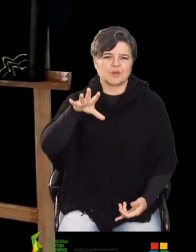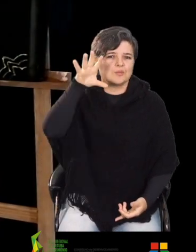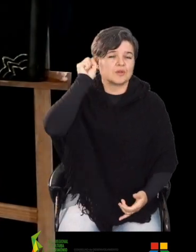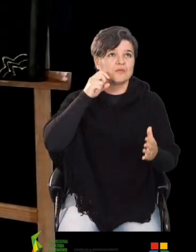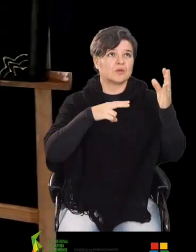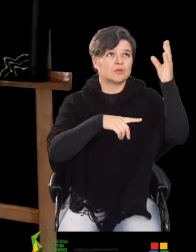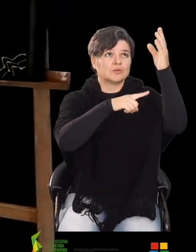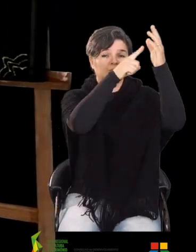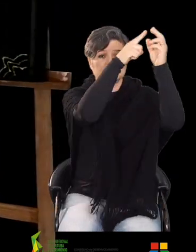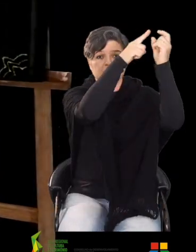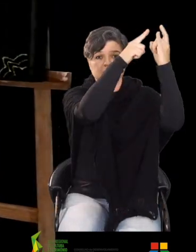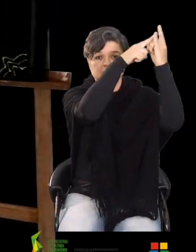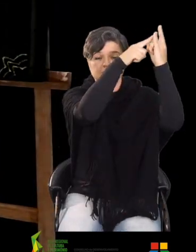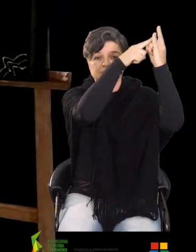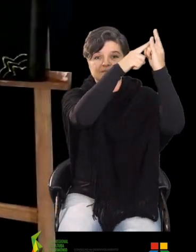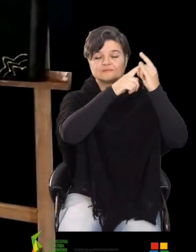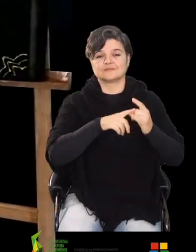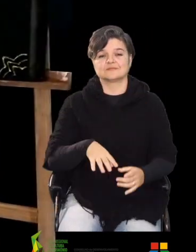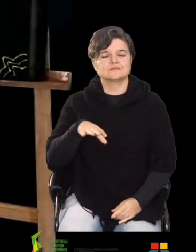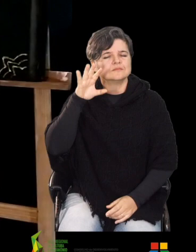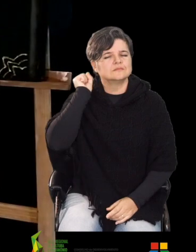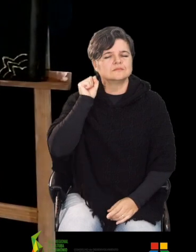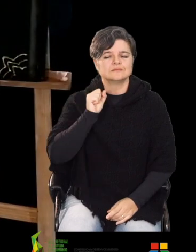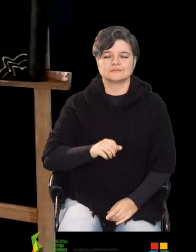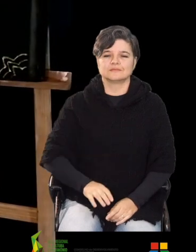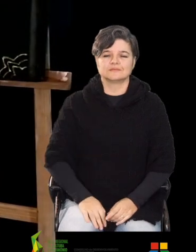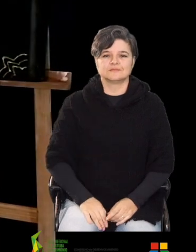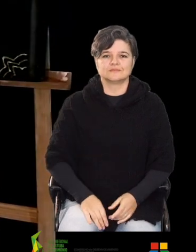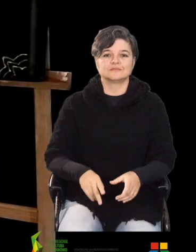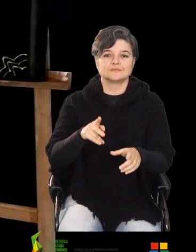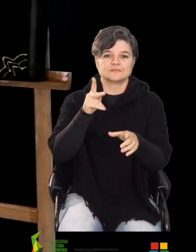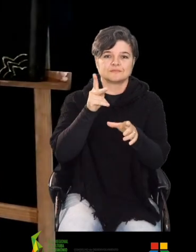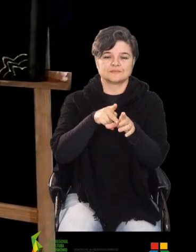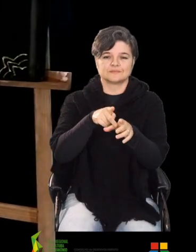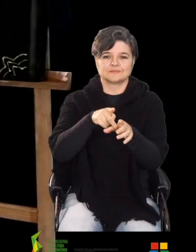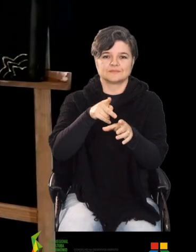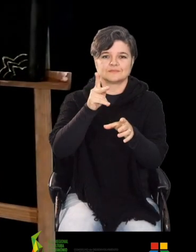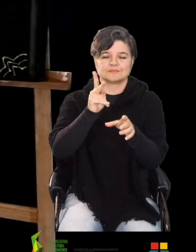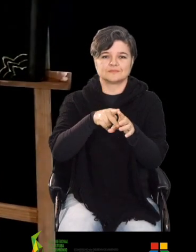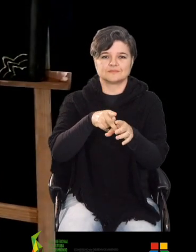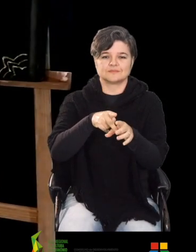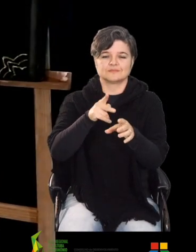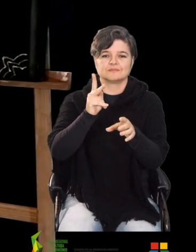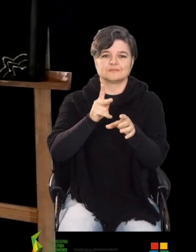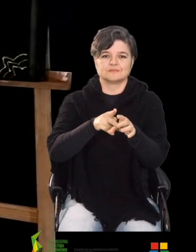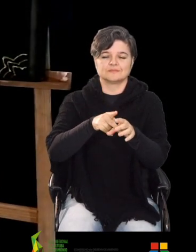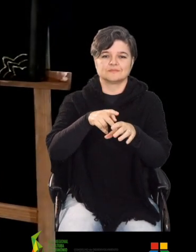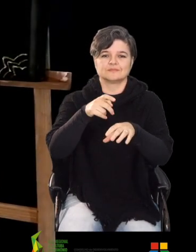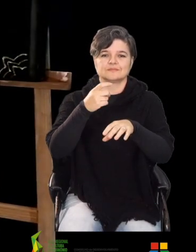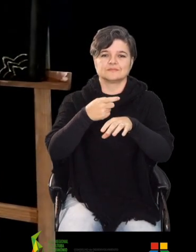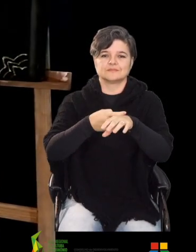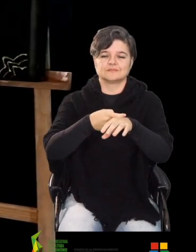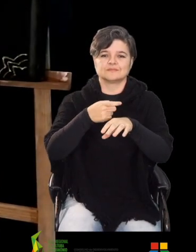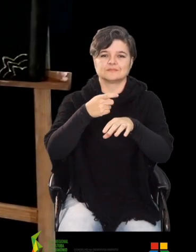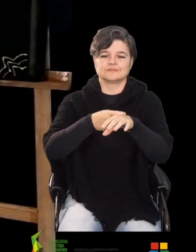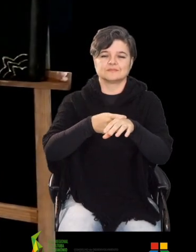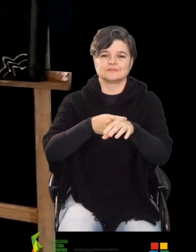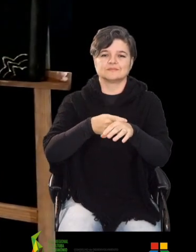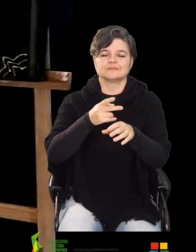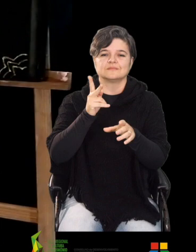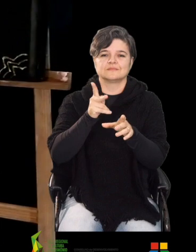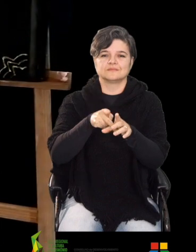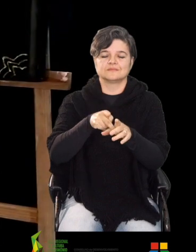torre o bate o pé tindolelê o baixo pé